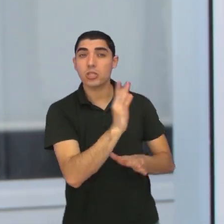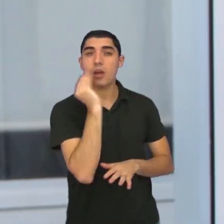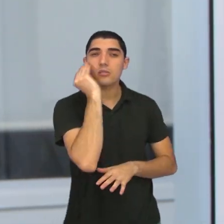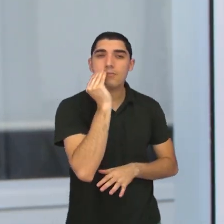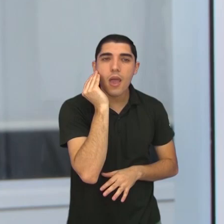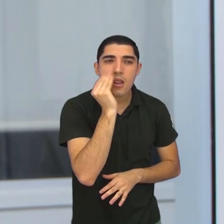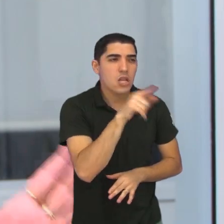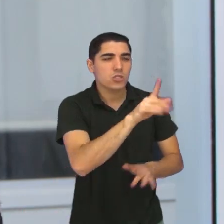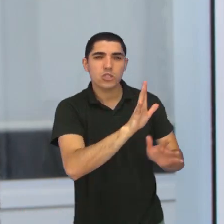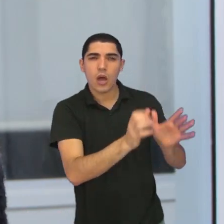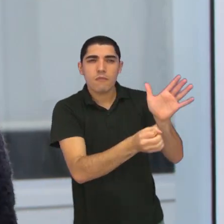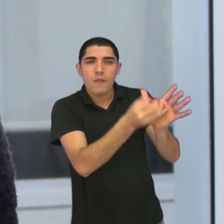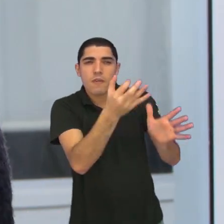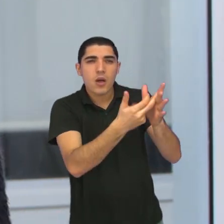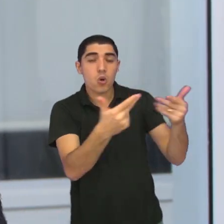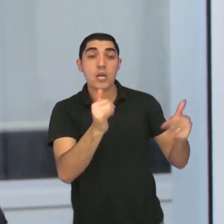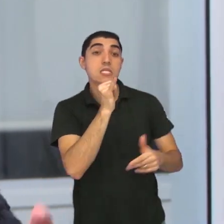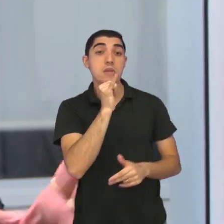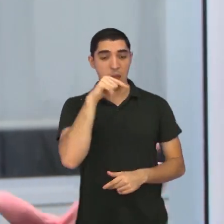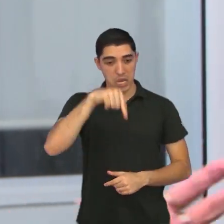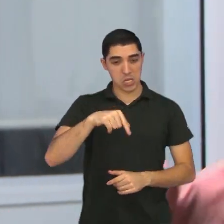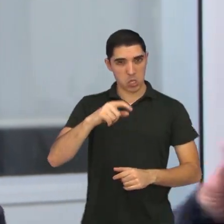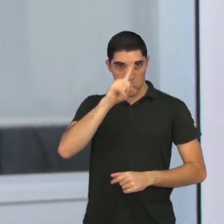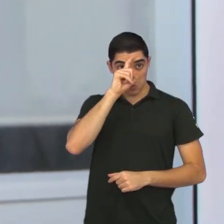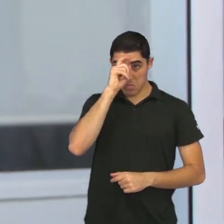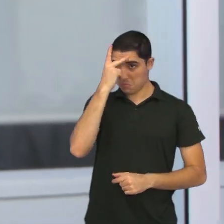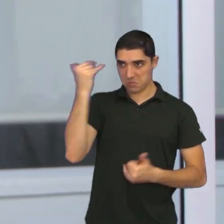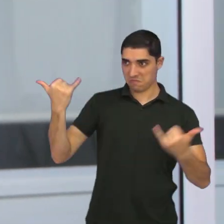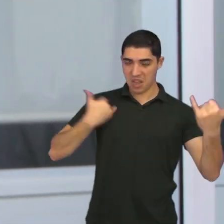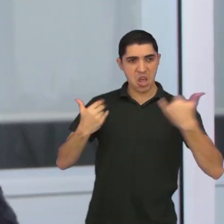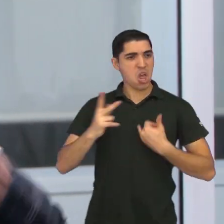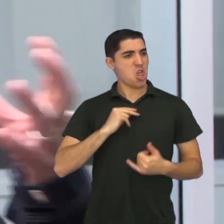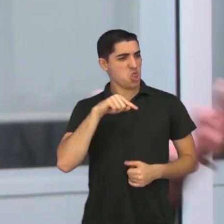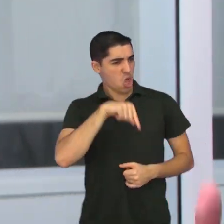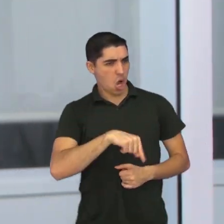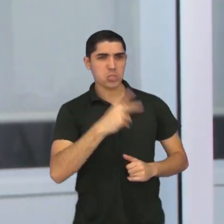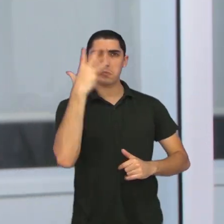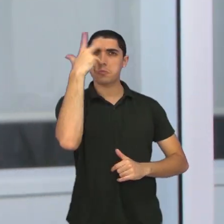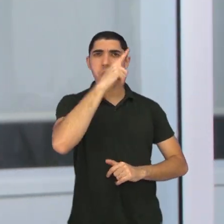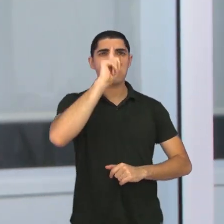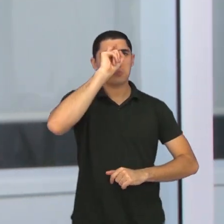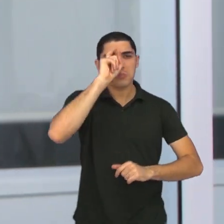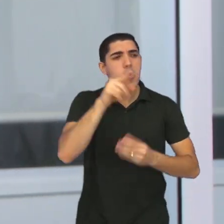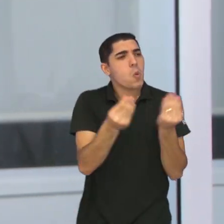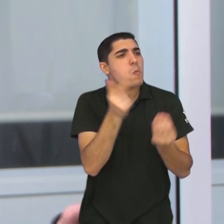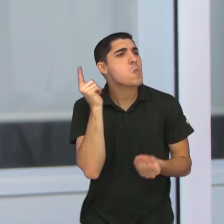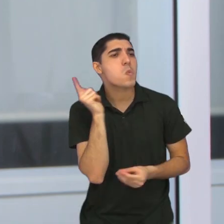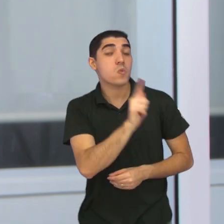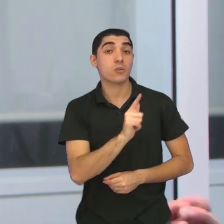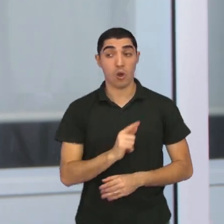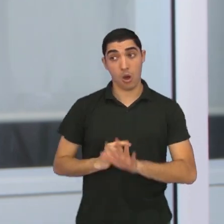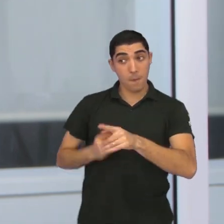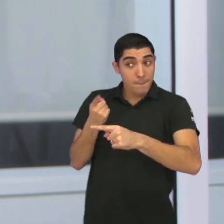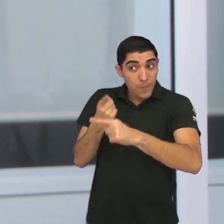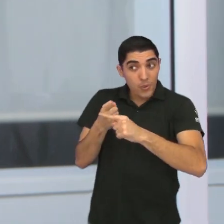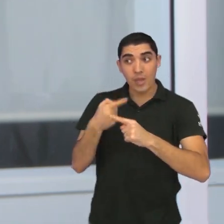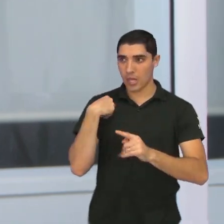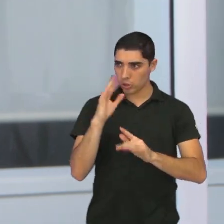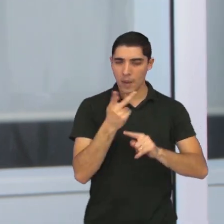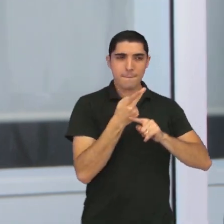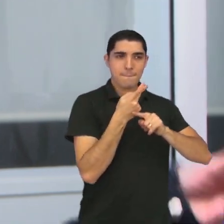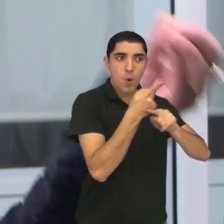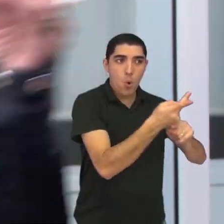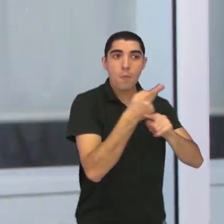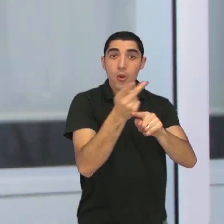coisas, né? Este hospital, todo mundo fala, nossa, o projeto é lindo, é maravilhoso, como que vocês conseguiram? Porque eu fui